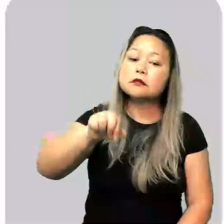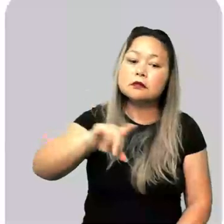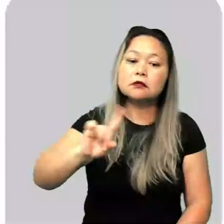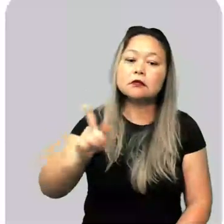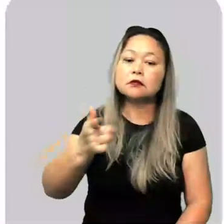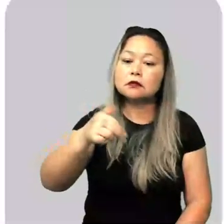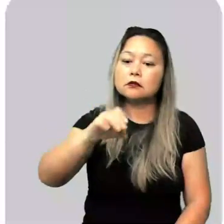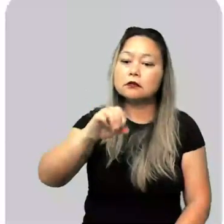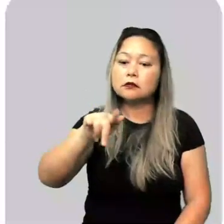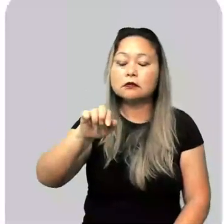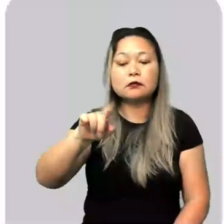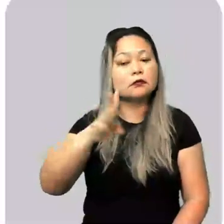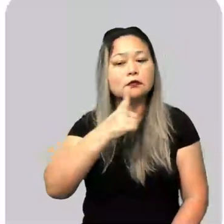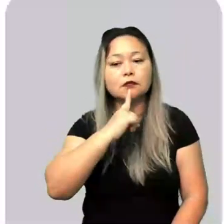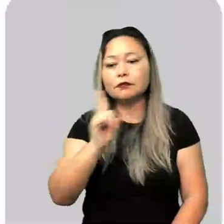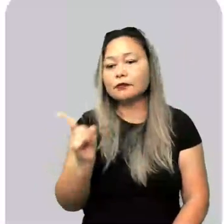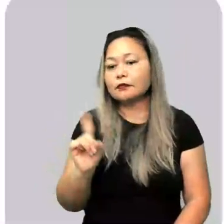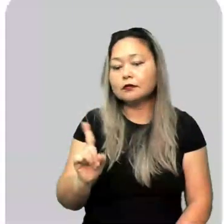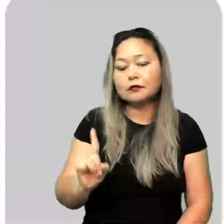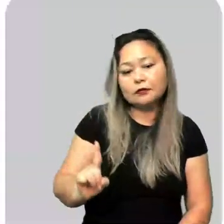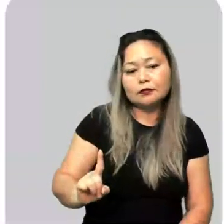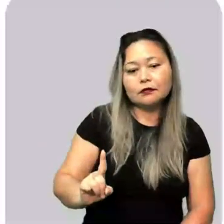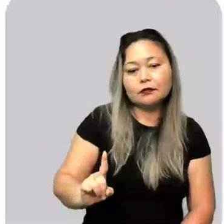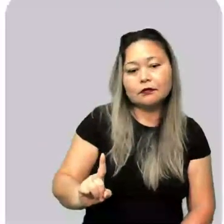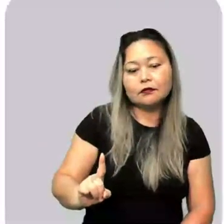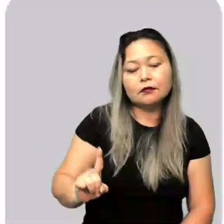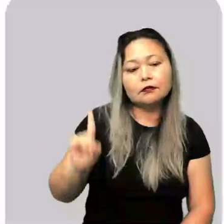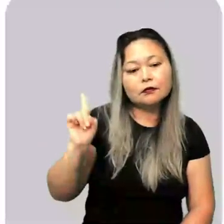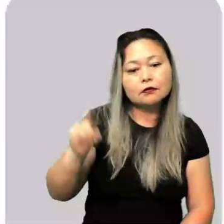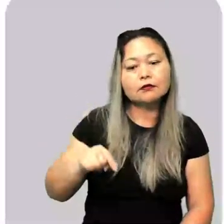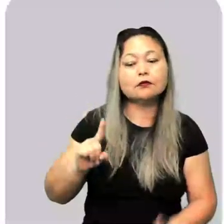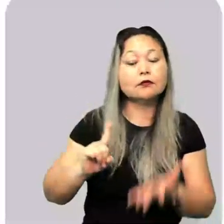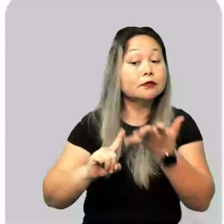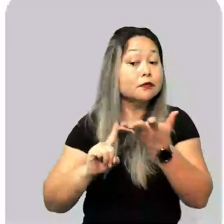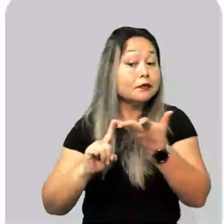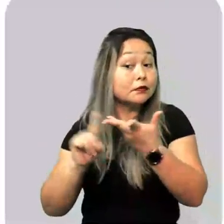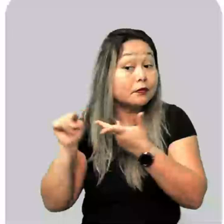quitina e glicogênio? Não, né, gente? Isso aqui são